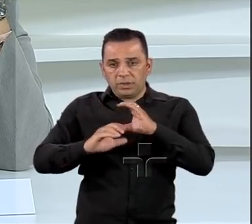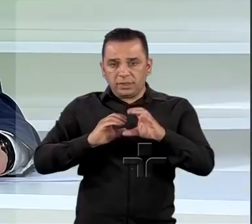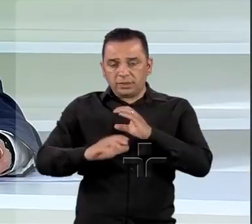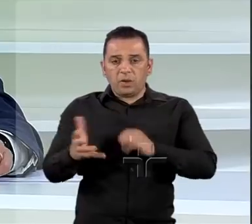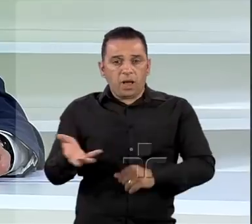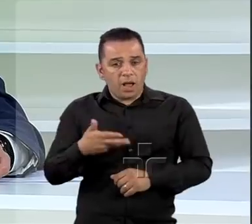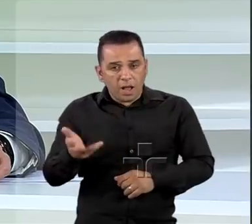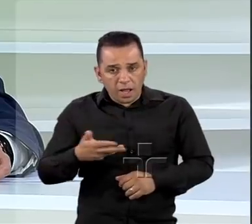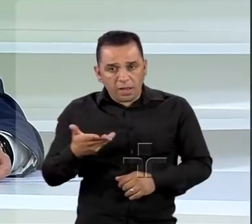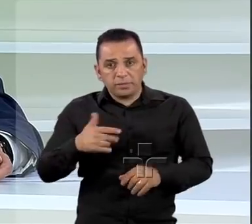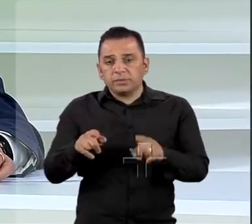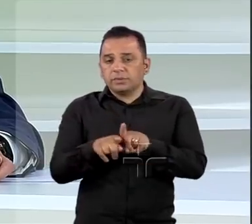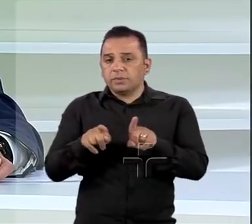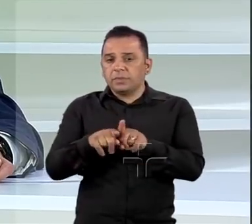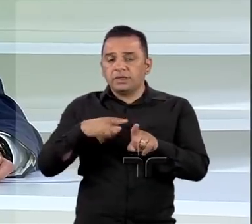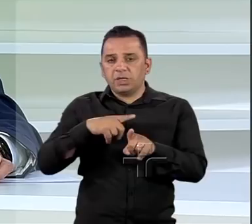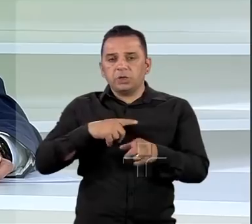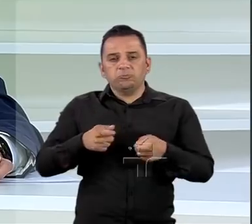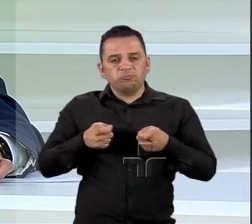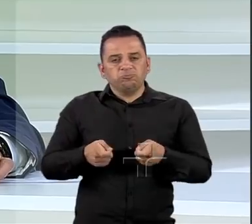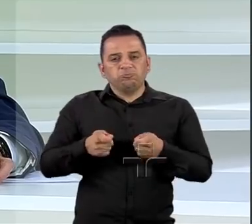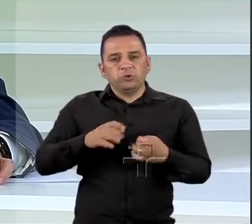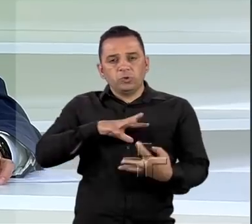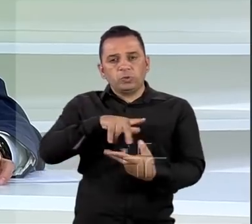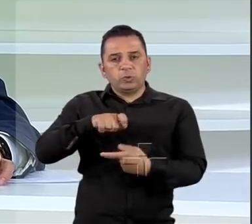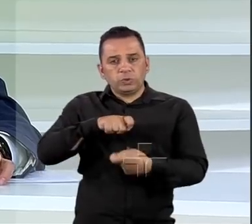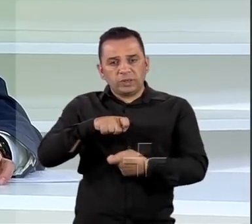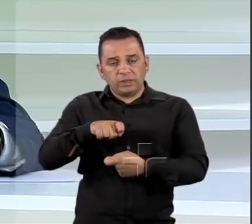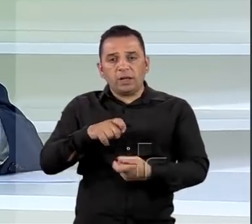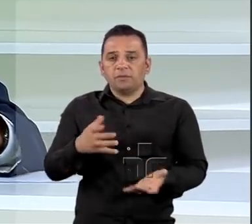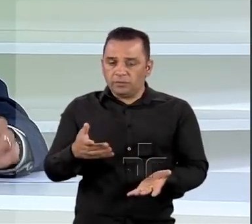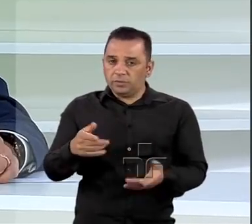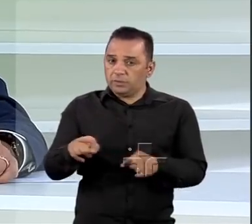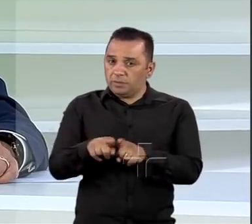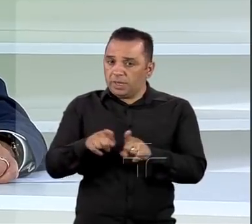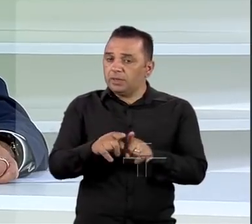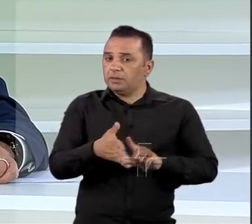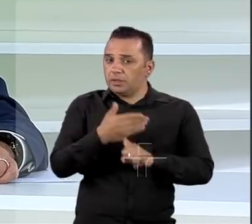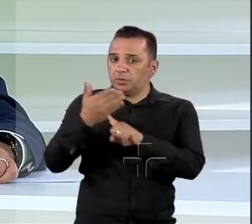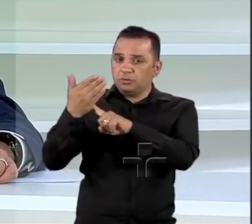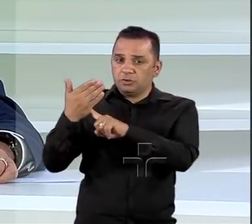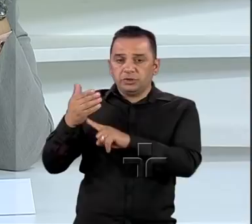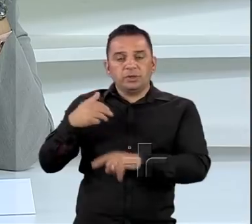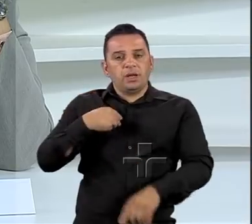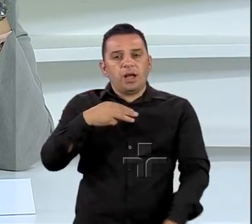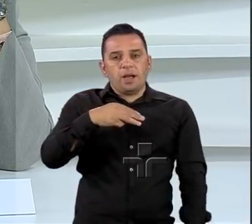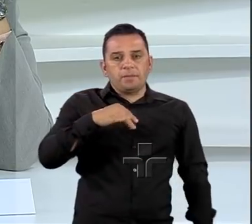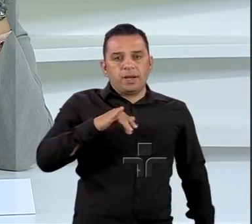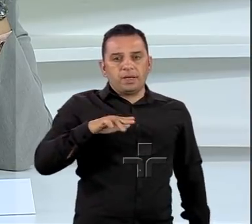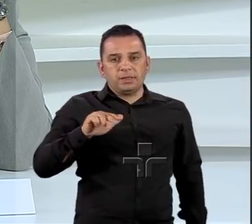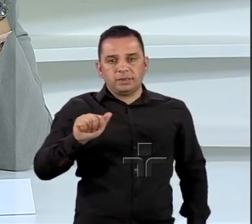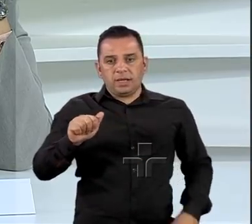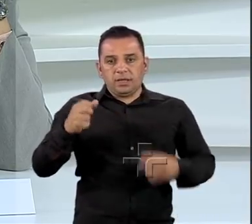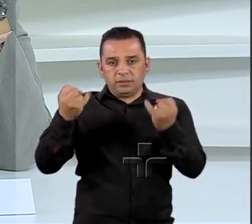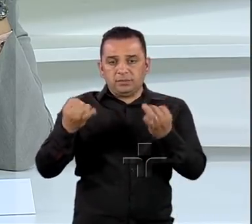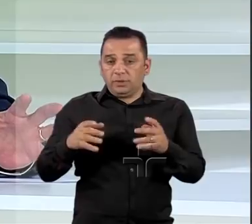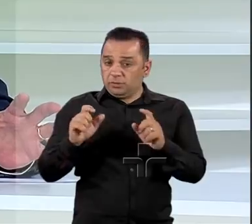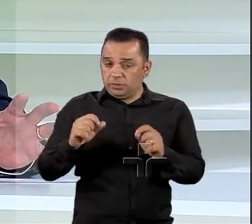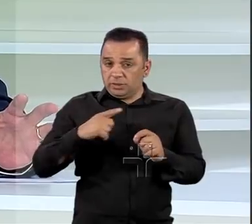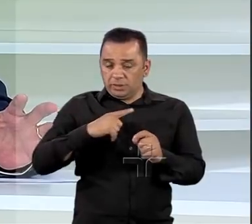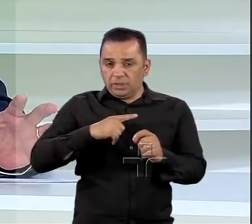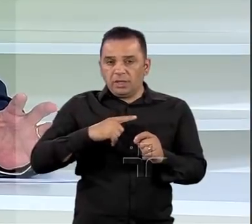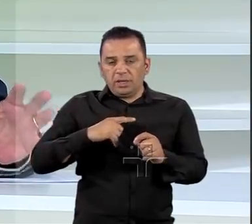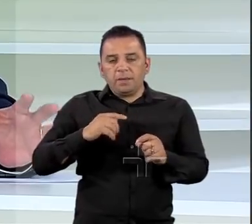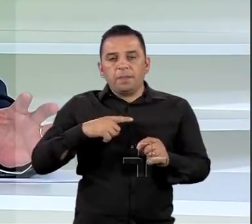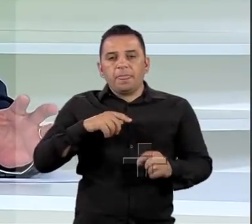ágil, sustentada pela informatização do sistema. Como a Márcia falou, a atenção primária é